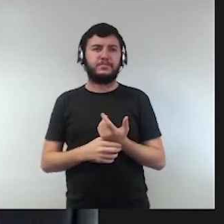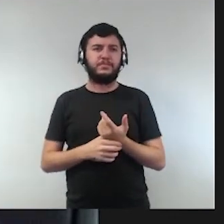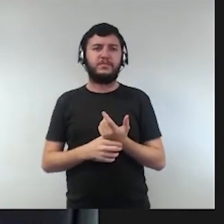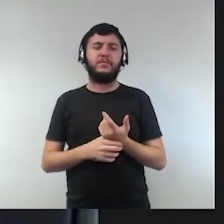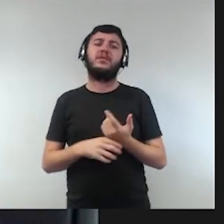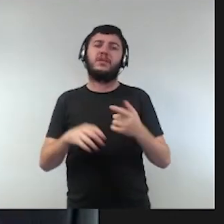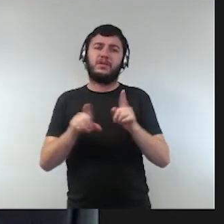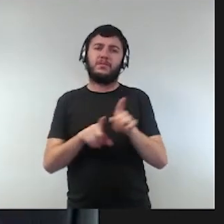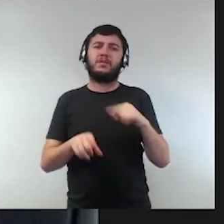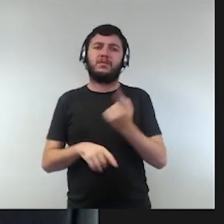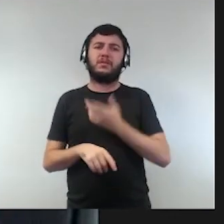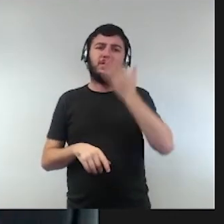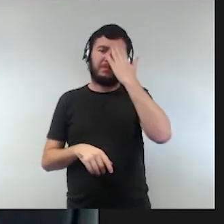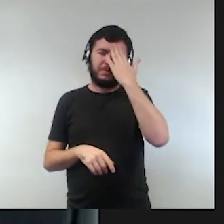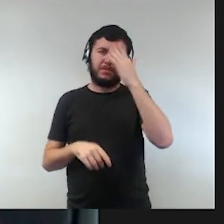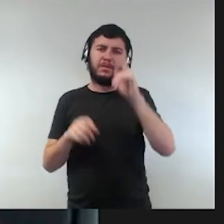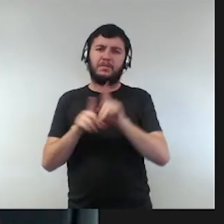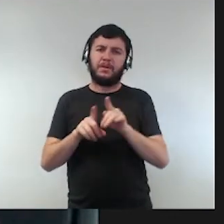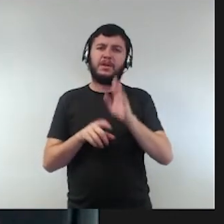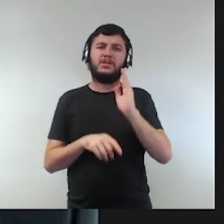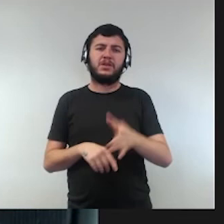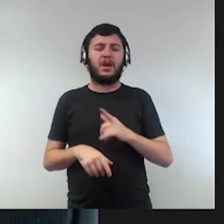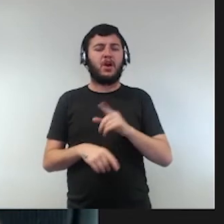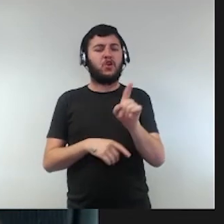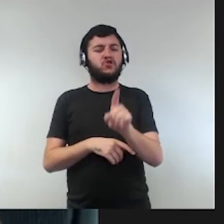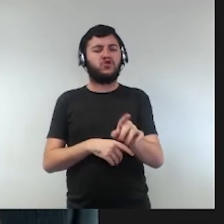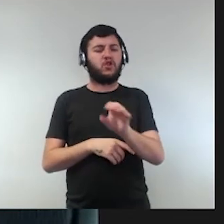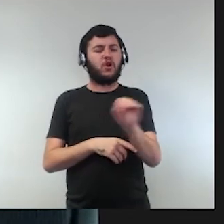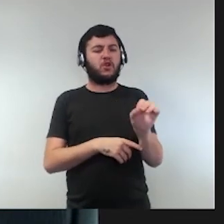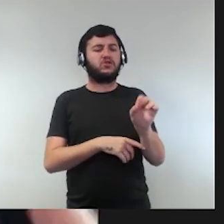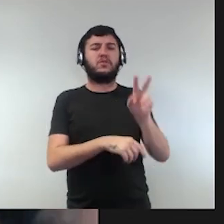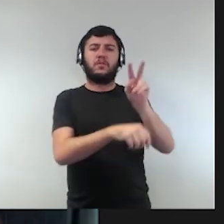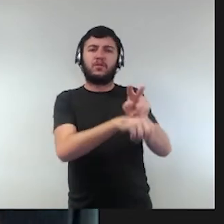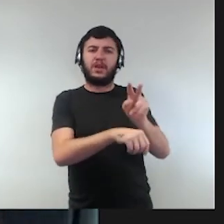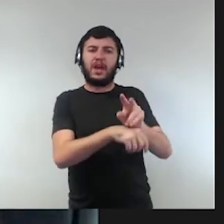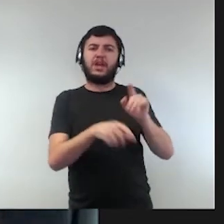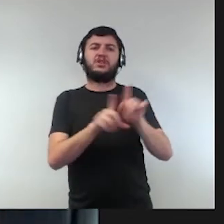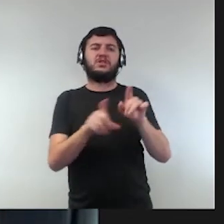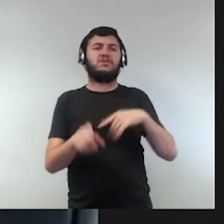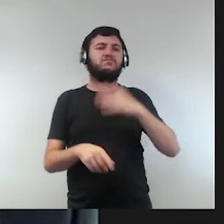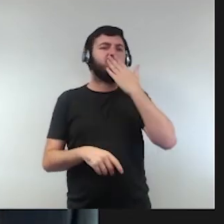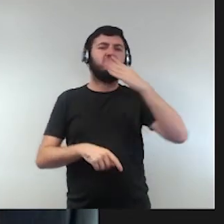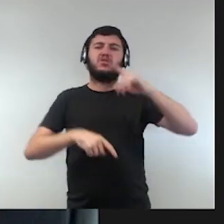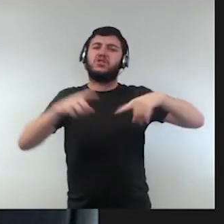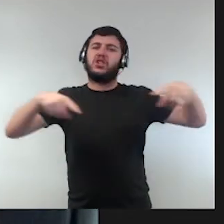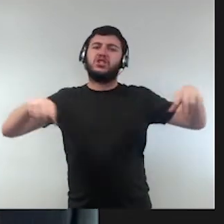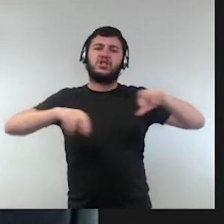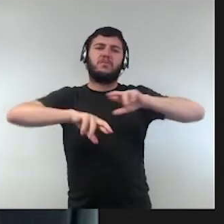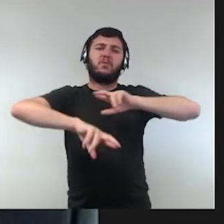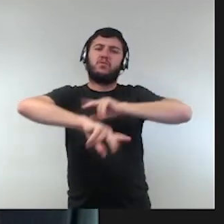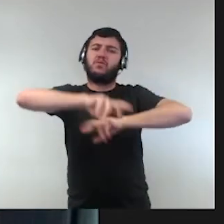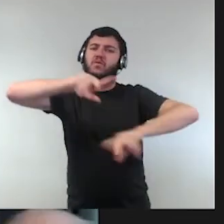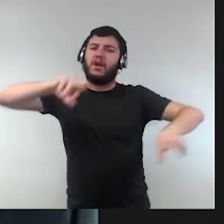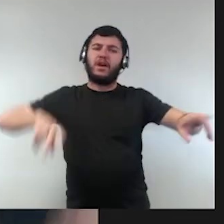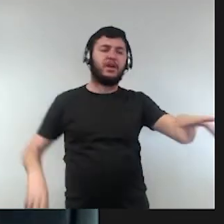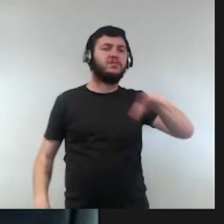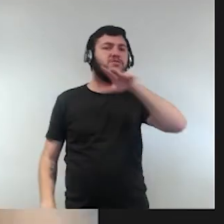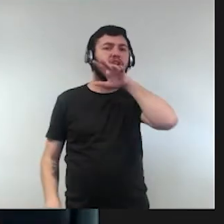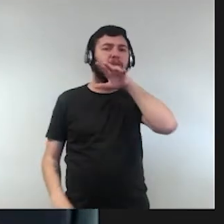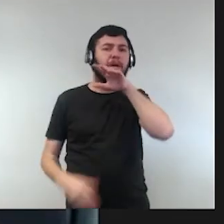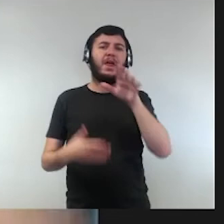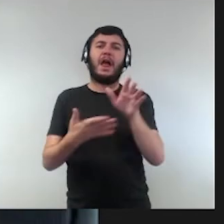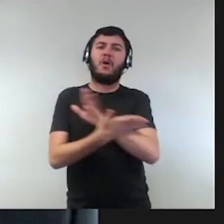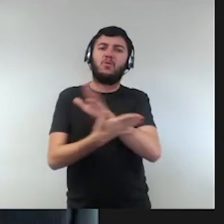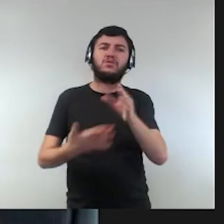estariam extintas. Mas eles fazem um investimento tamanho que várias espécies já deixaram de ser extintas, a exemplo,